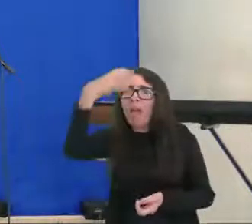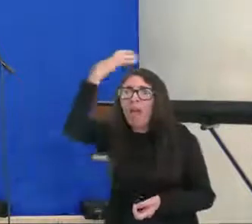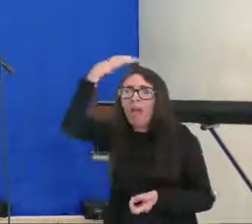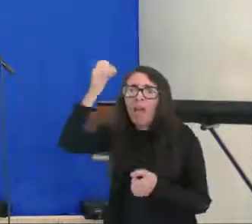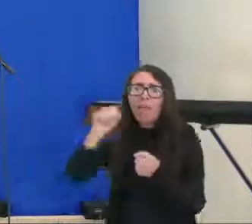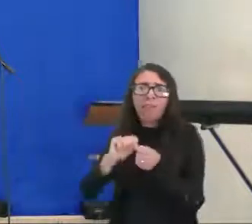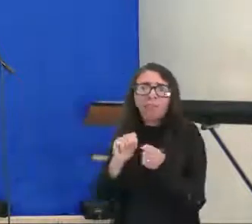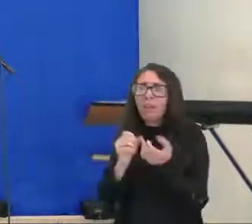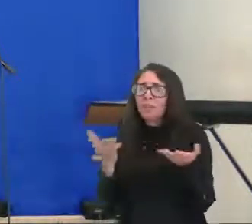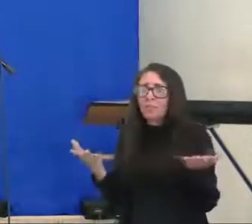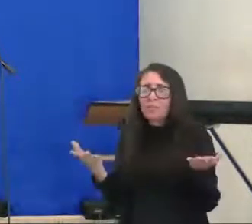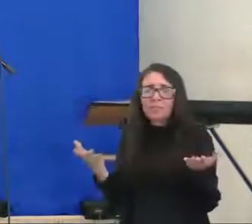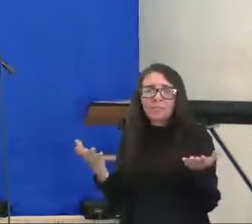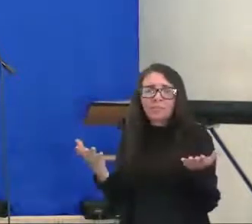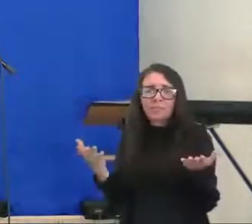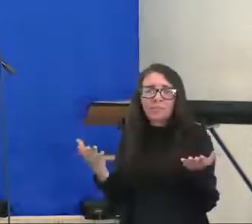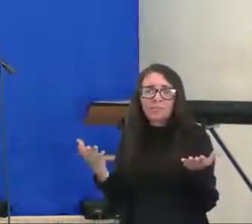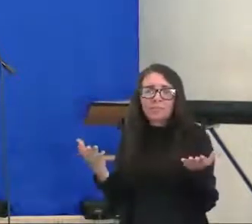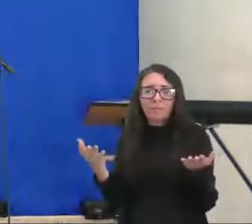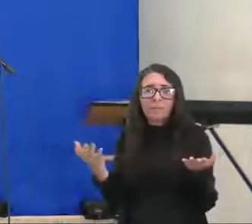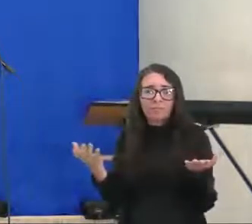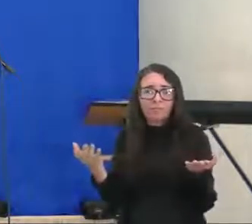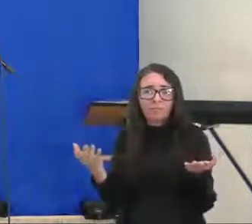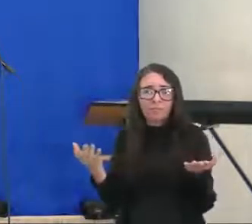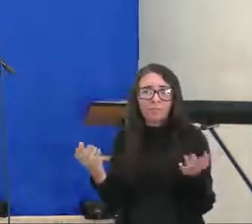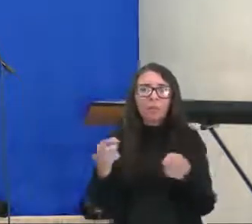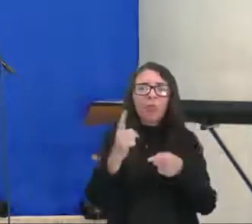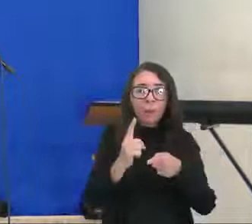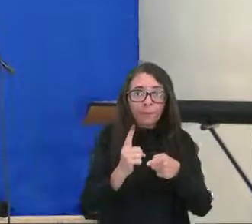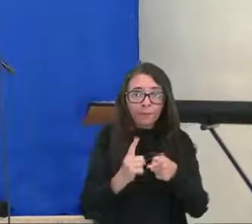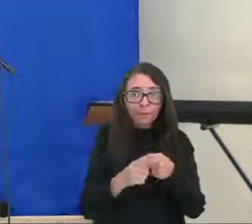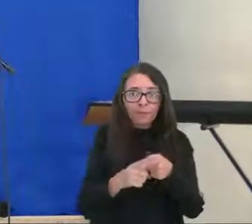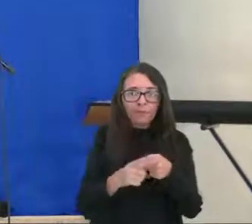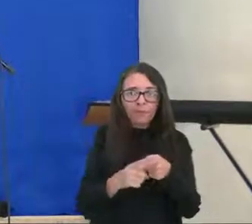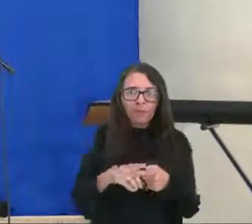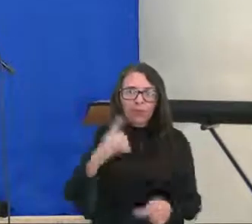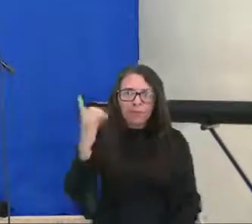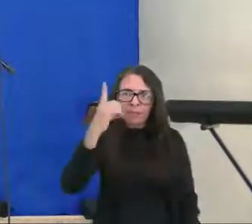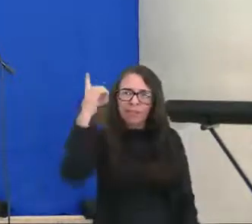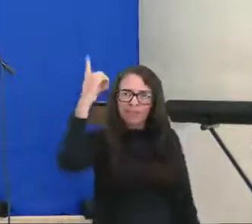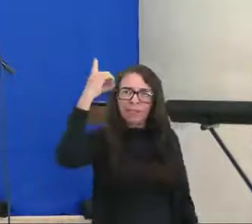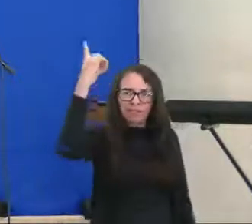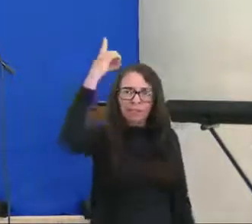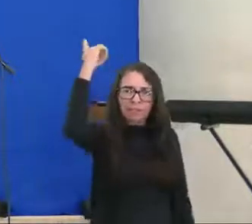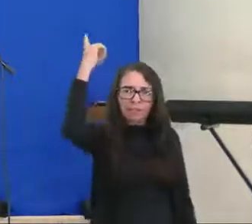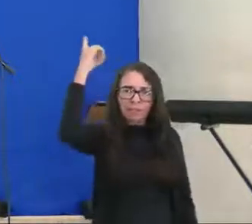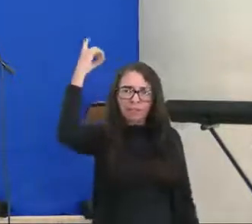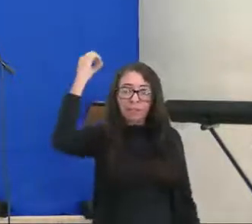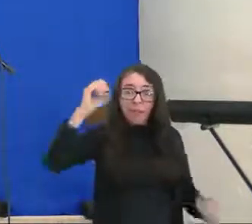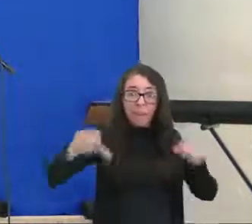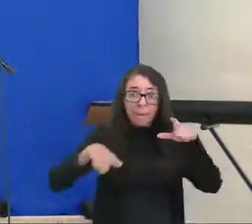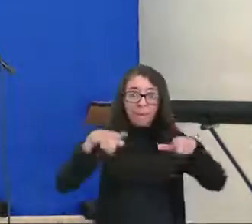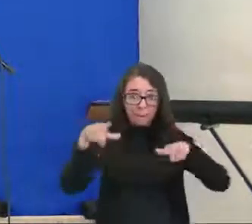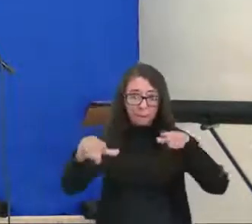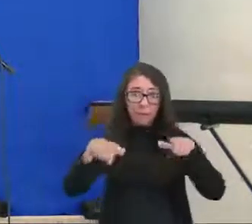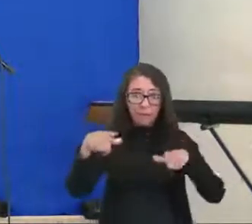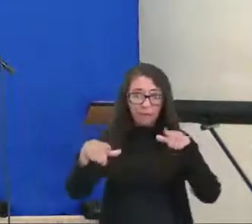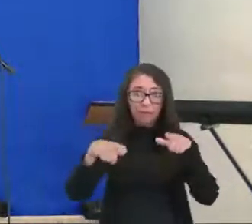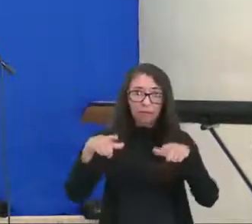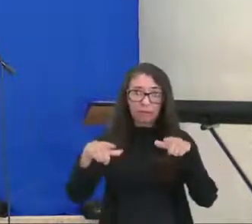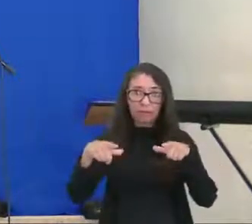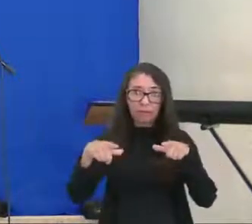Ele era um pastor de ovelhas. Então, o que aconteceu? O Espírito de Deus veio sobre ele e